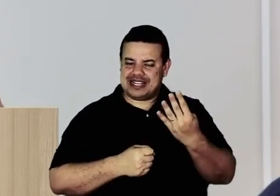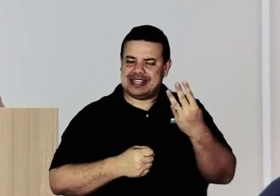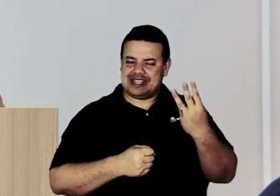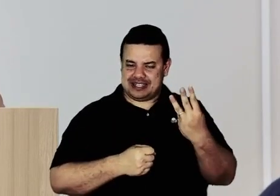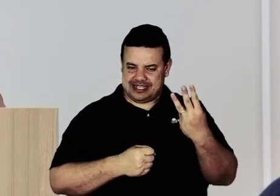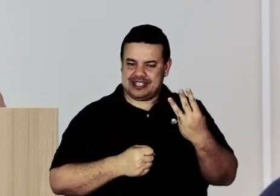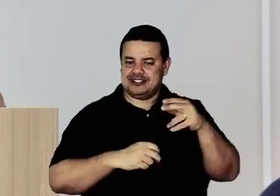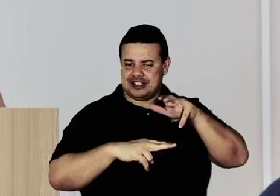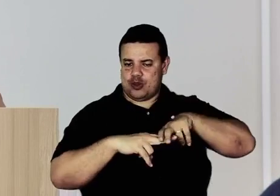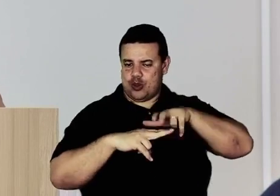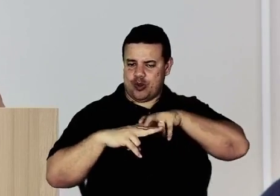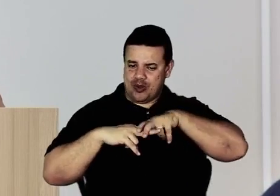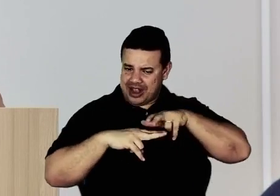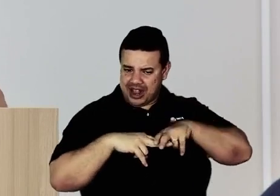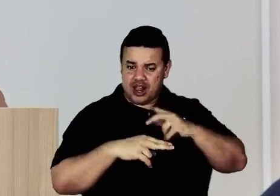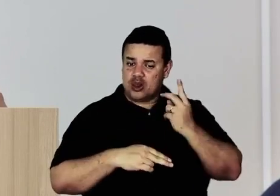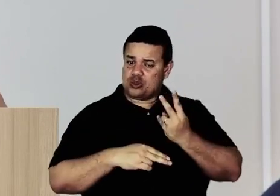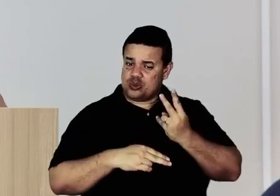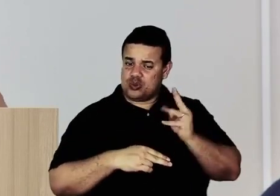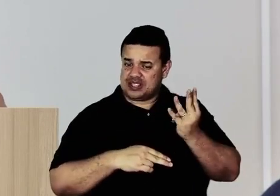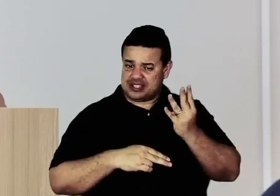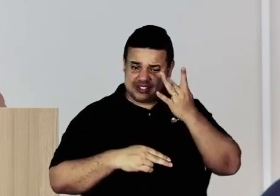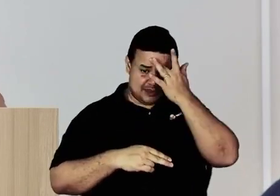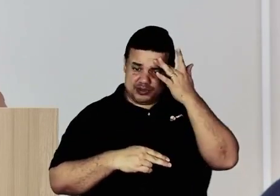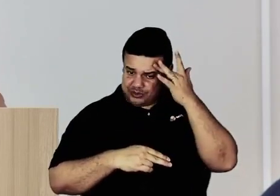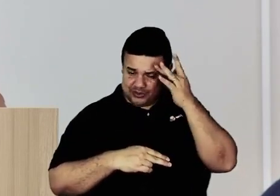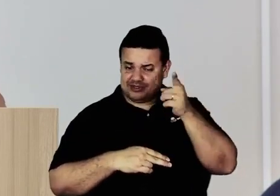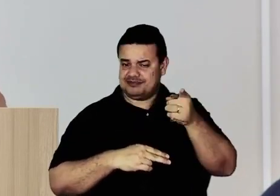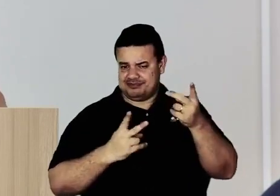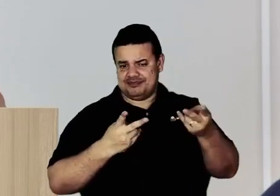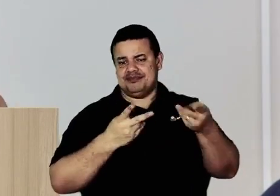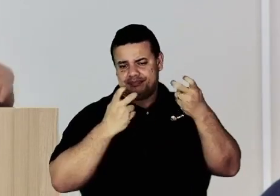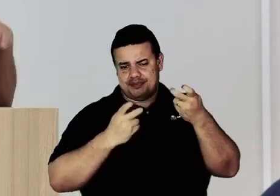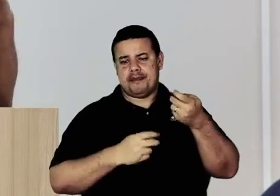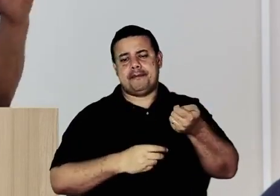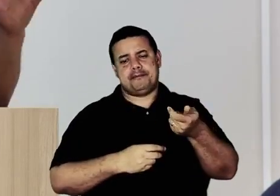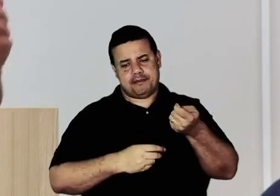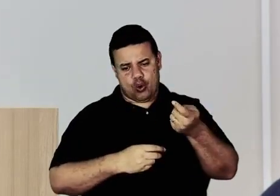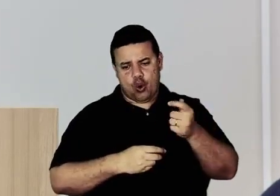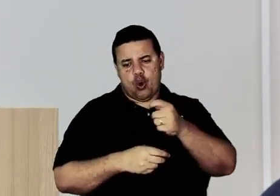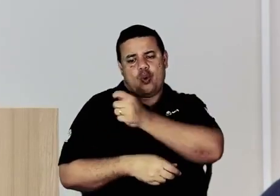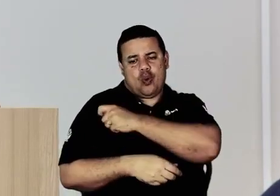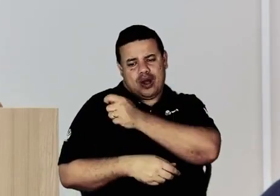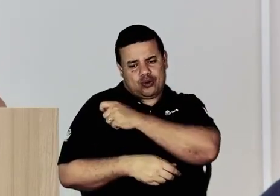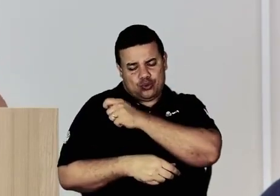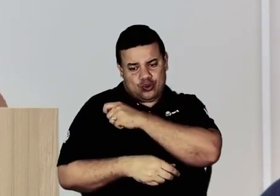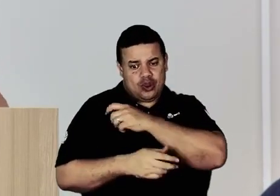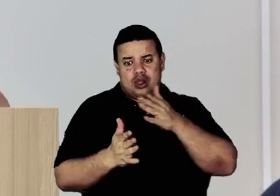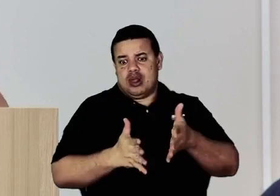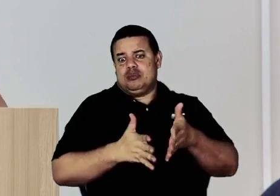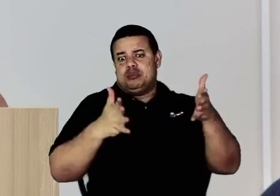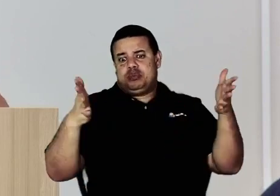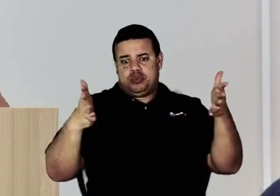A senhora deve ter visualizado isso também, que pouco aluno para um transporte tamanho de ônibus tão grande daquele